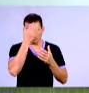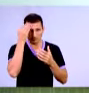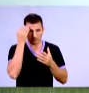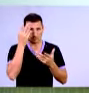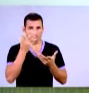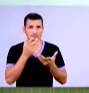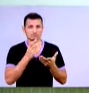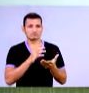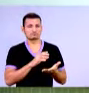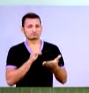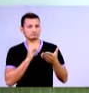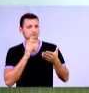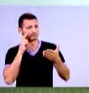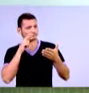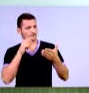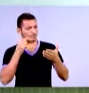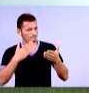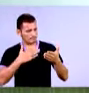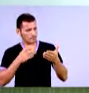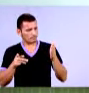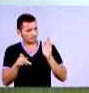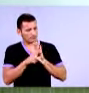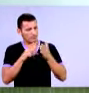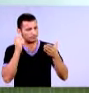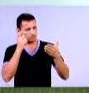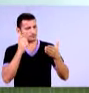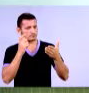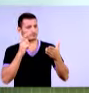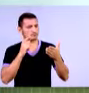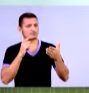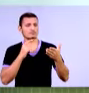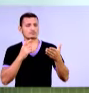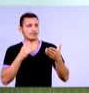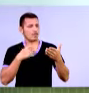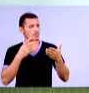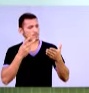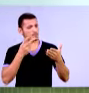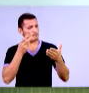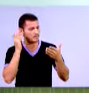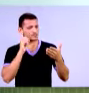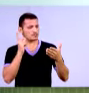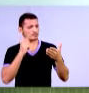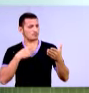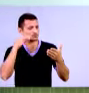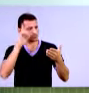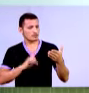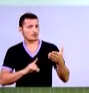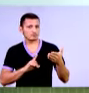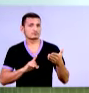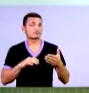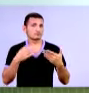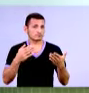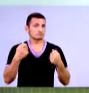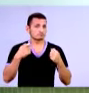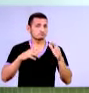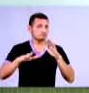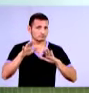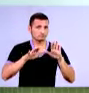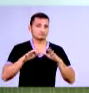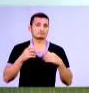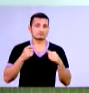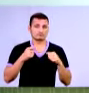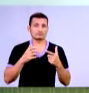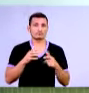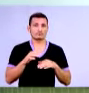repente, o autor daquela foto, o autor daquele vídeo, e ele não percebe que os créditos deles estão lá, por exemplo. Então, nós vamos conversar em alguns momentos da